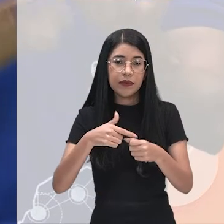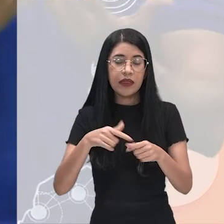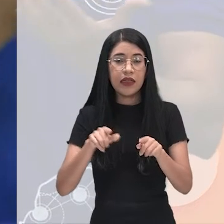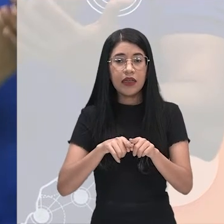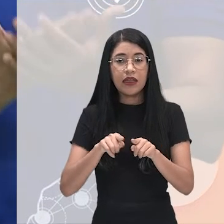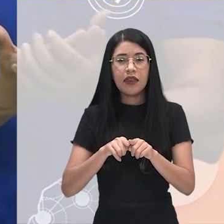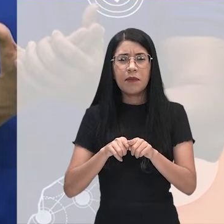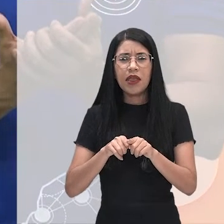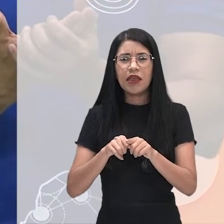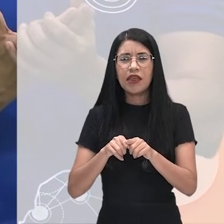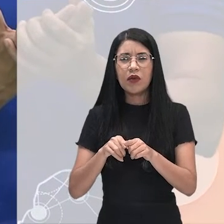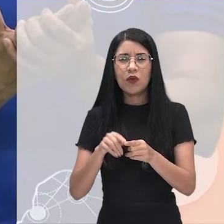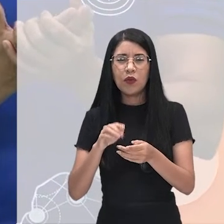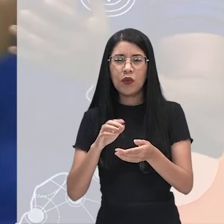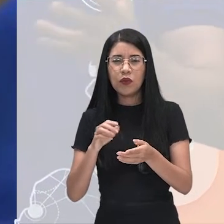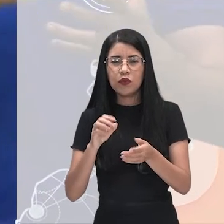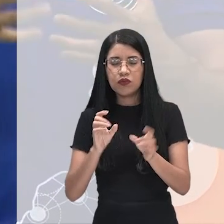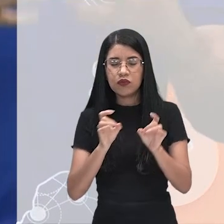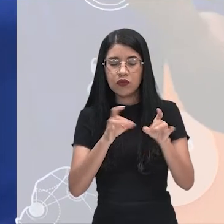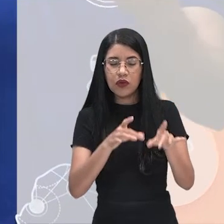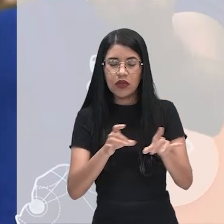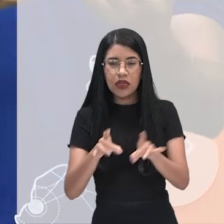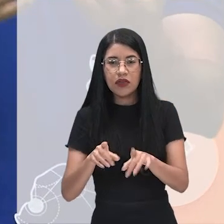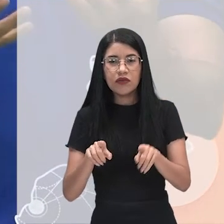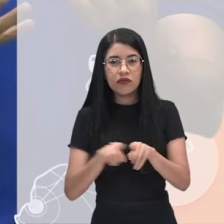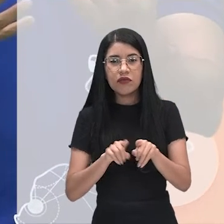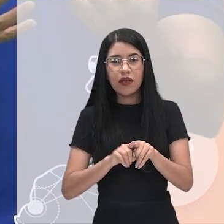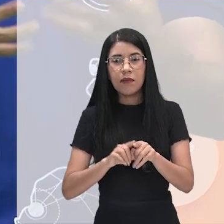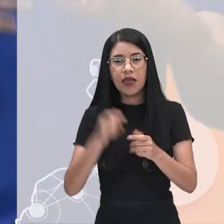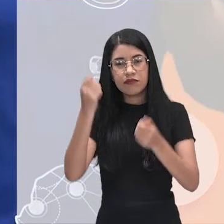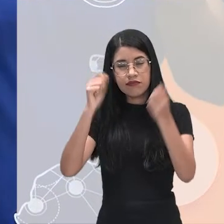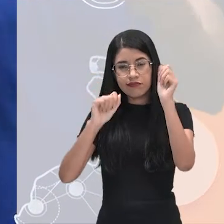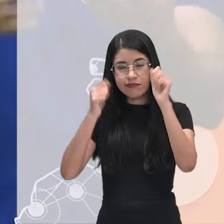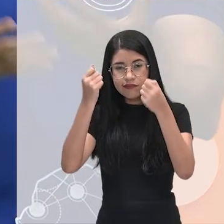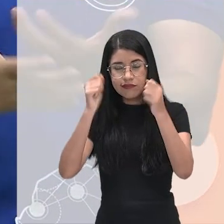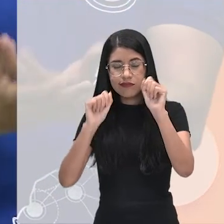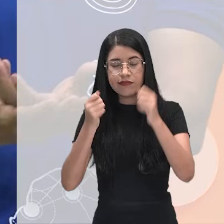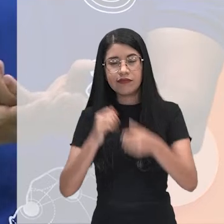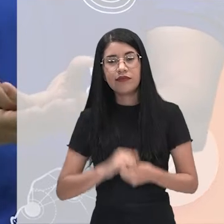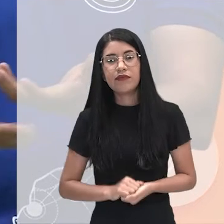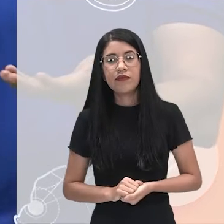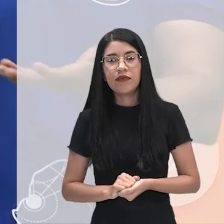também de novas máquinas no processo produtivo, de novas